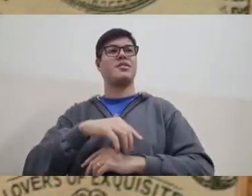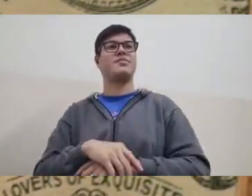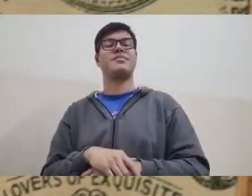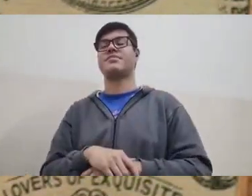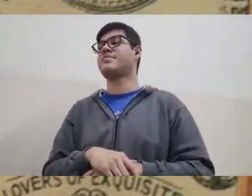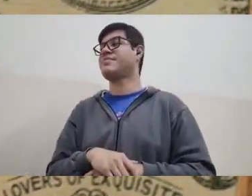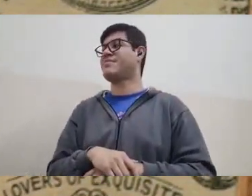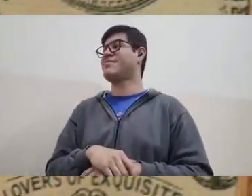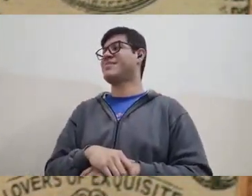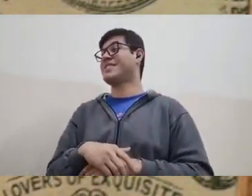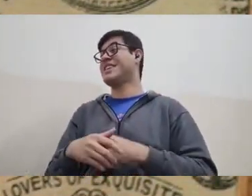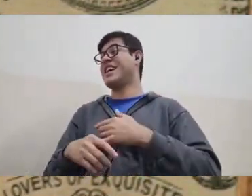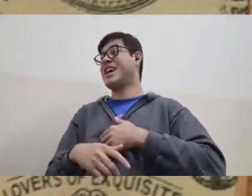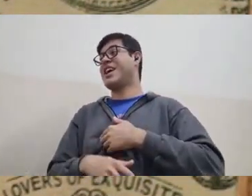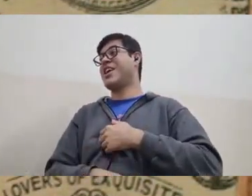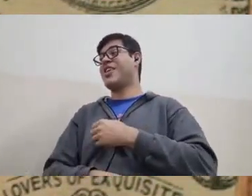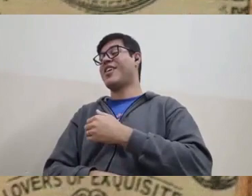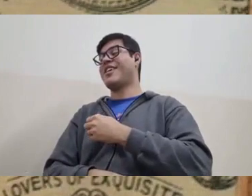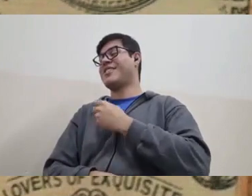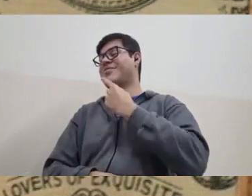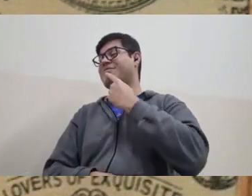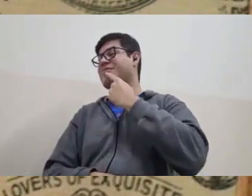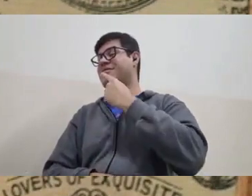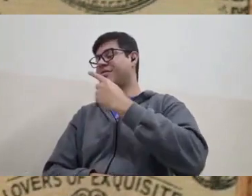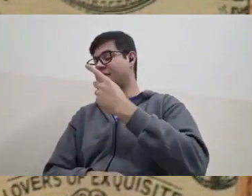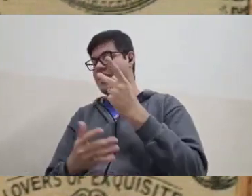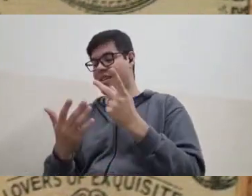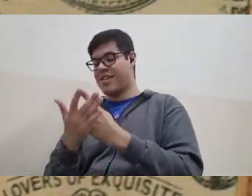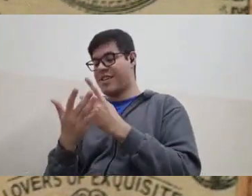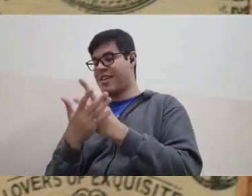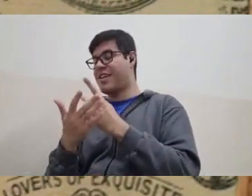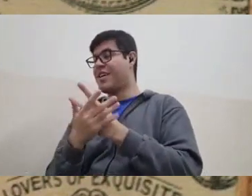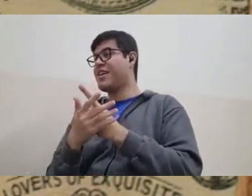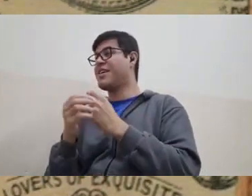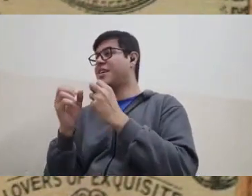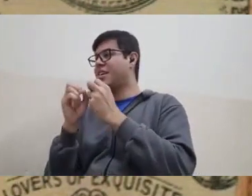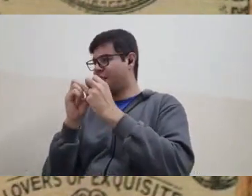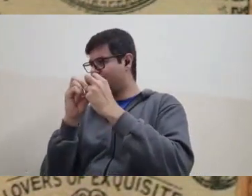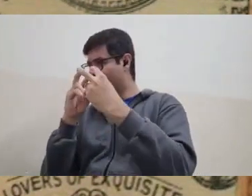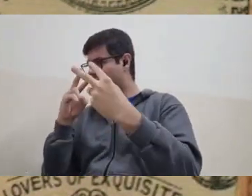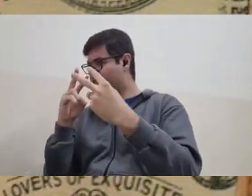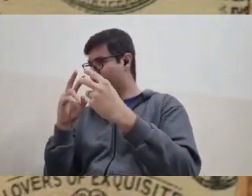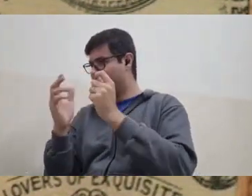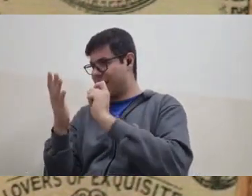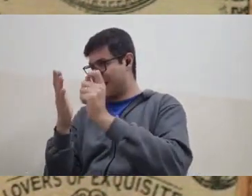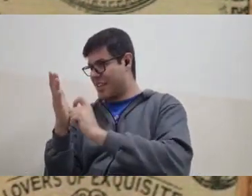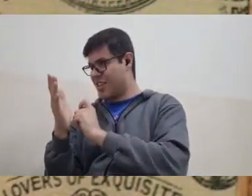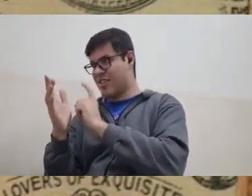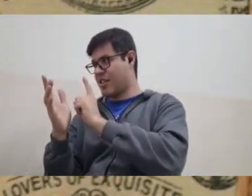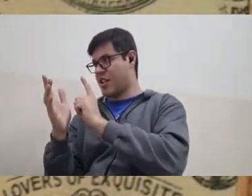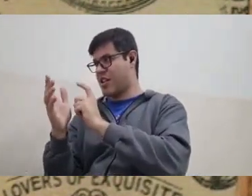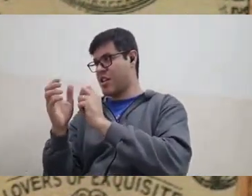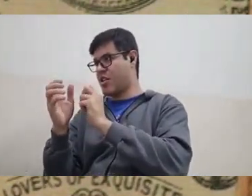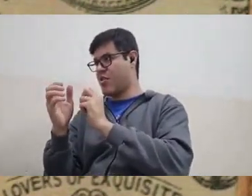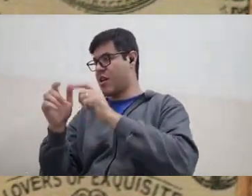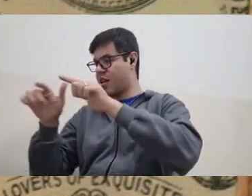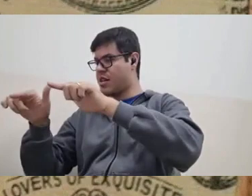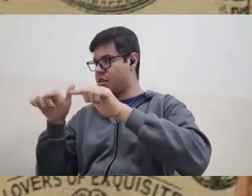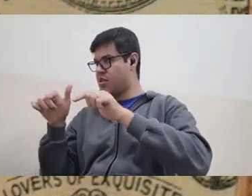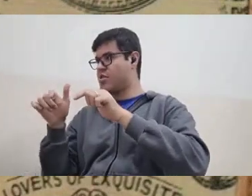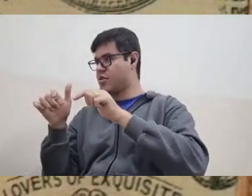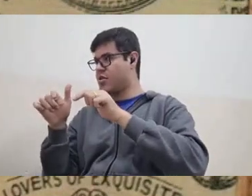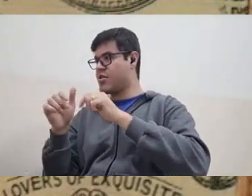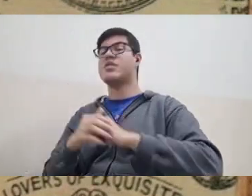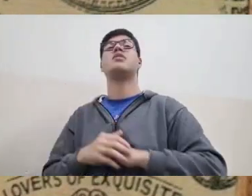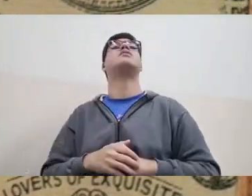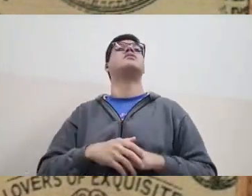eu ia falar assinatura ia falar errado né é certificação digital nós fomos eu tenho uma ideia na sua mão